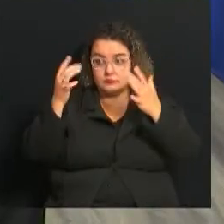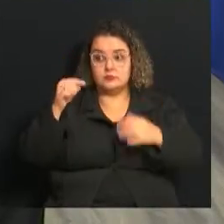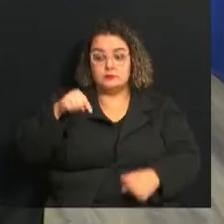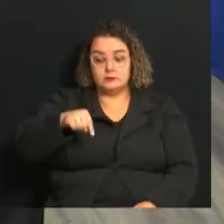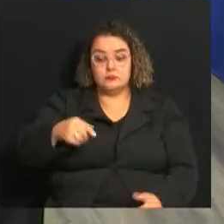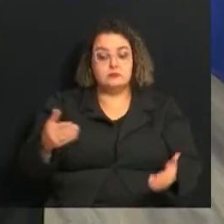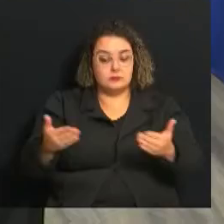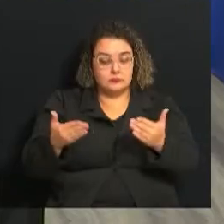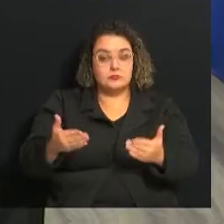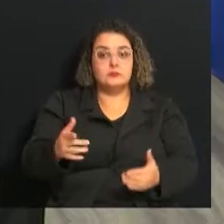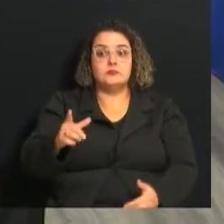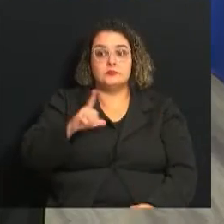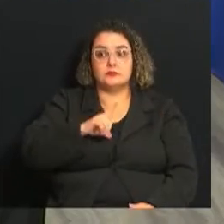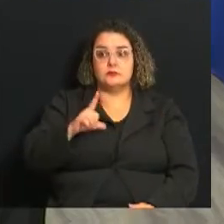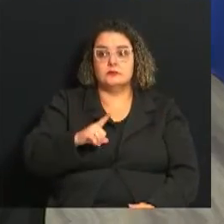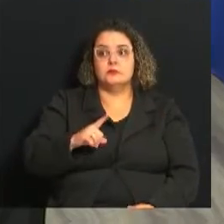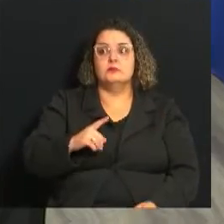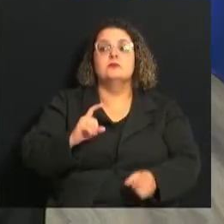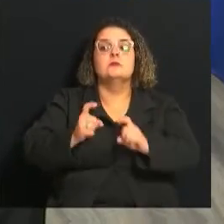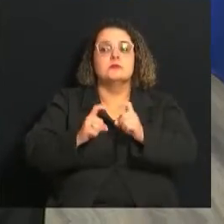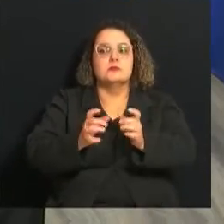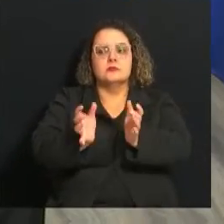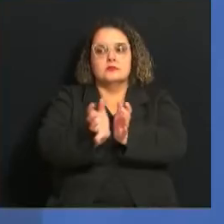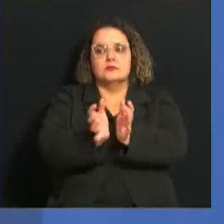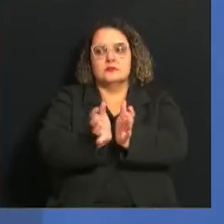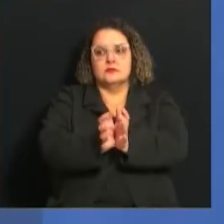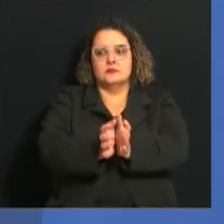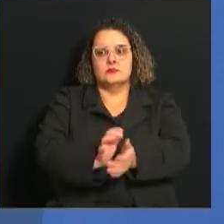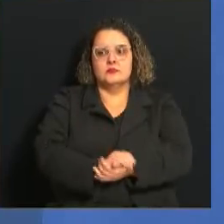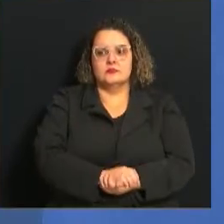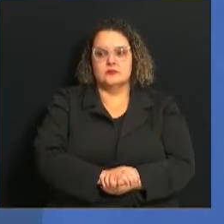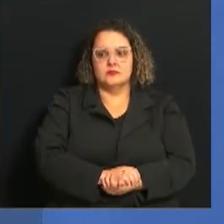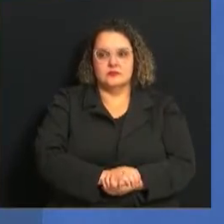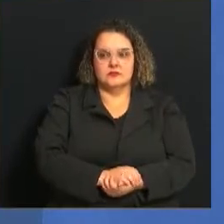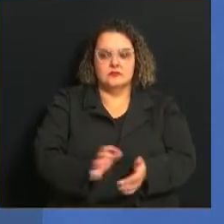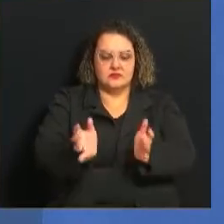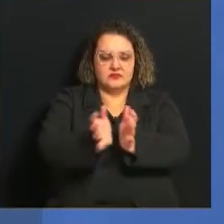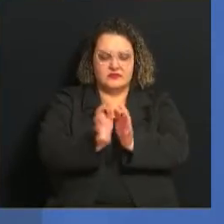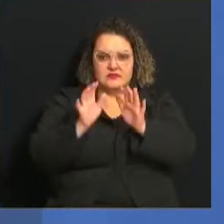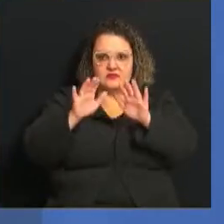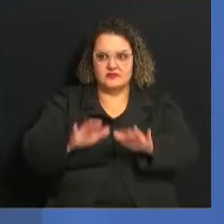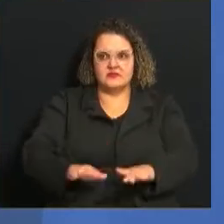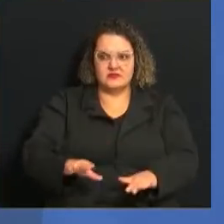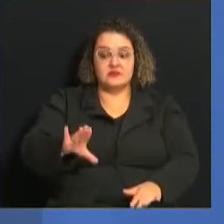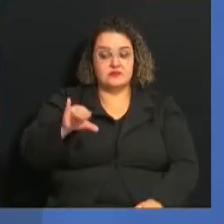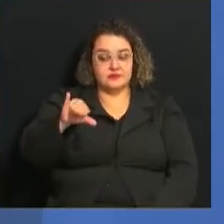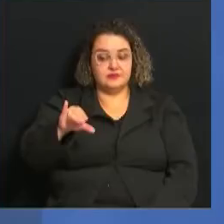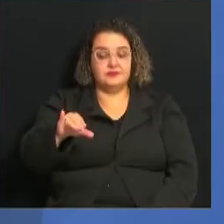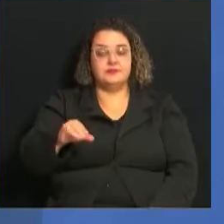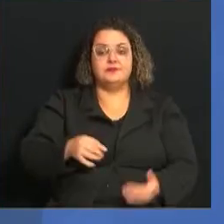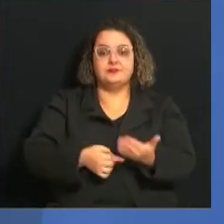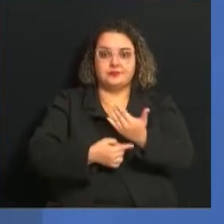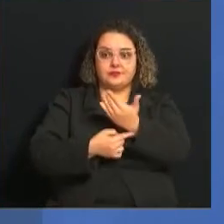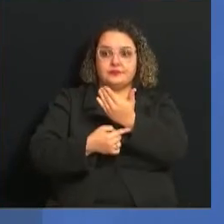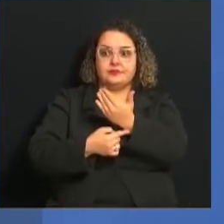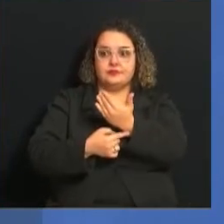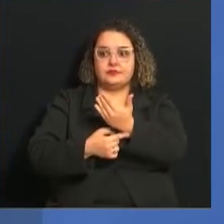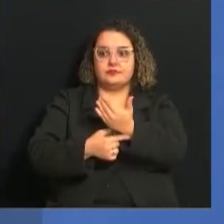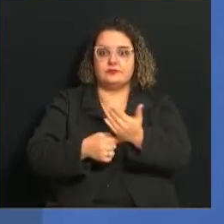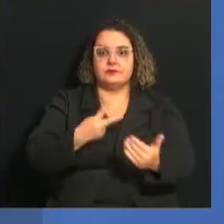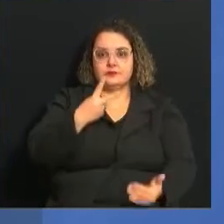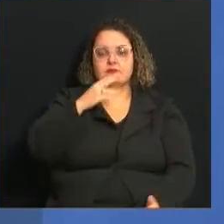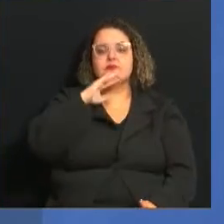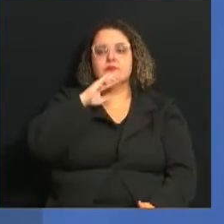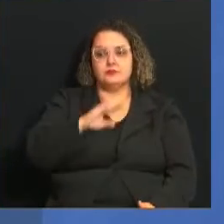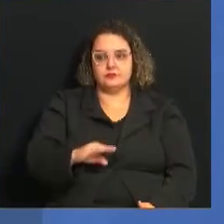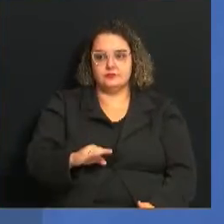que nós temos mais reunião de comissões. Uma delas é a Comissão Permanente de Ciência e Tecnologia, que logo mais às